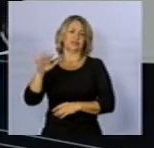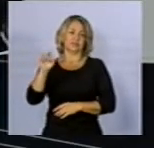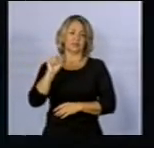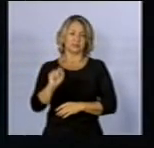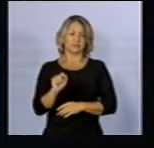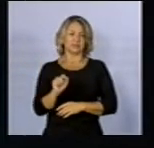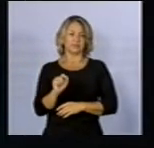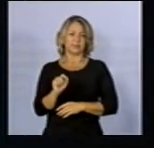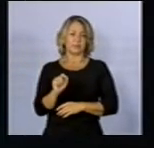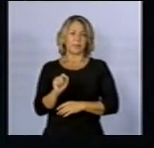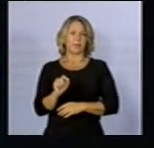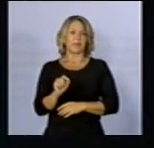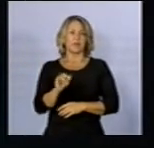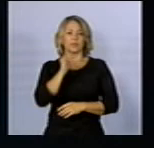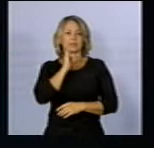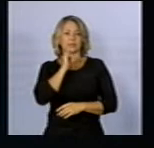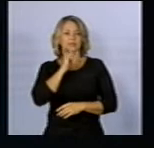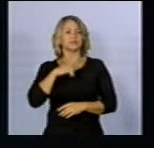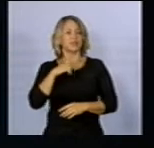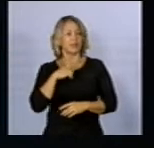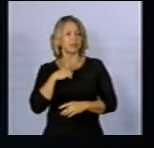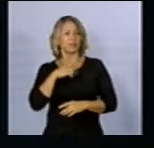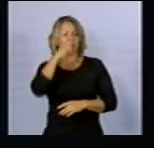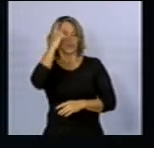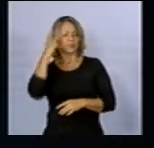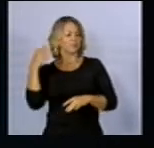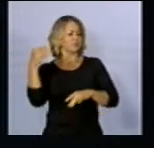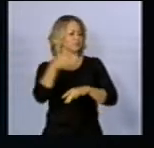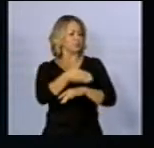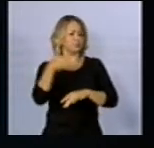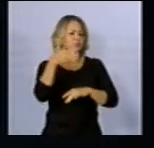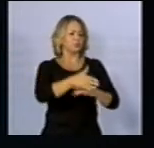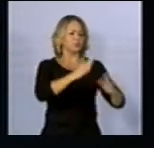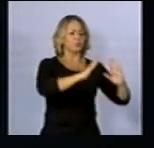de invasão que foram sendo ocupadas...